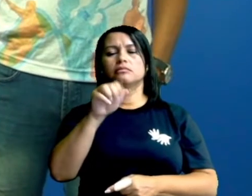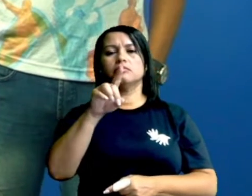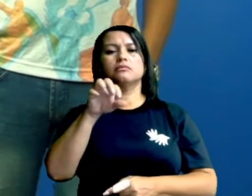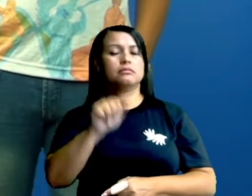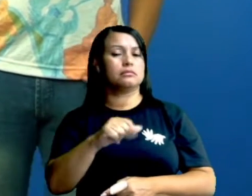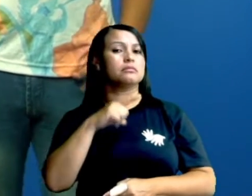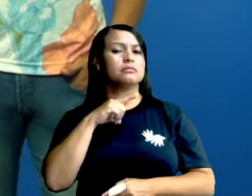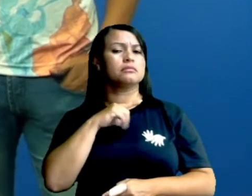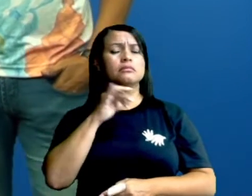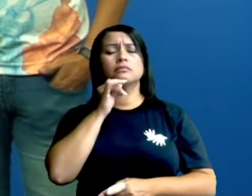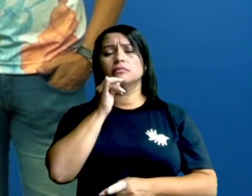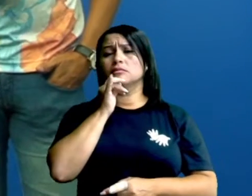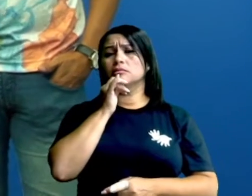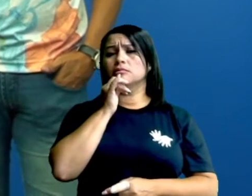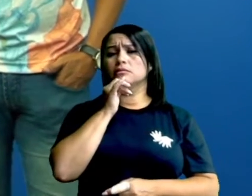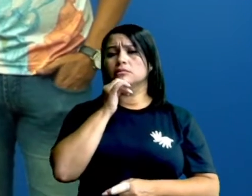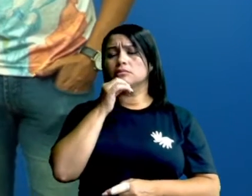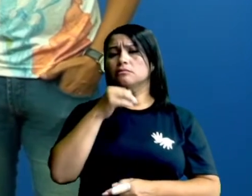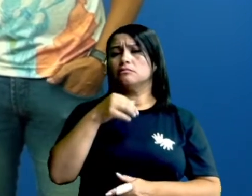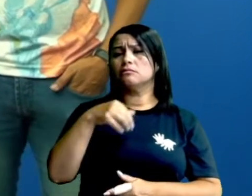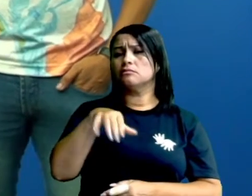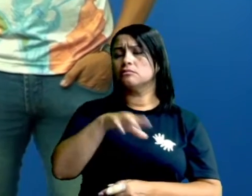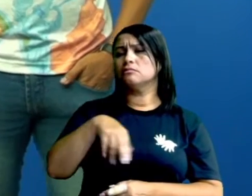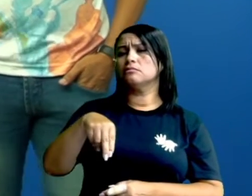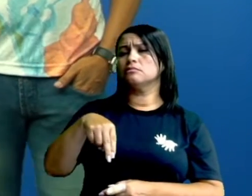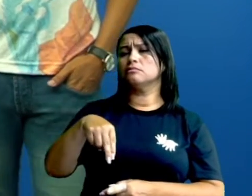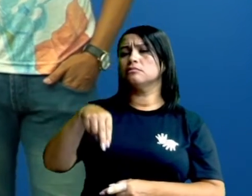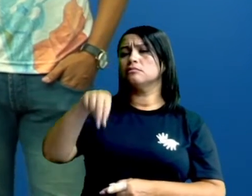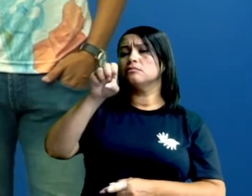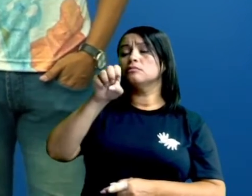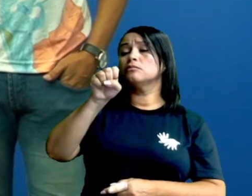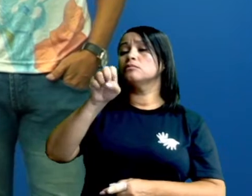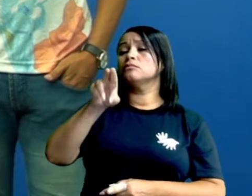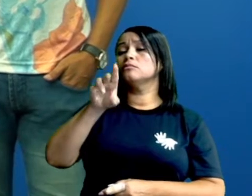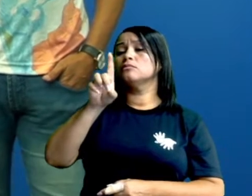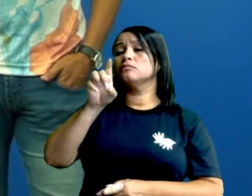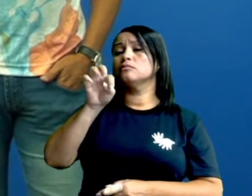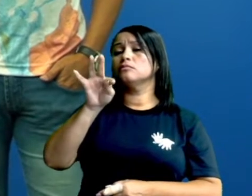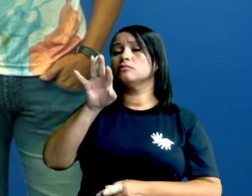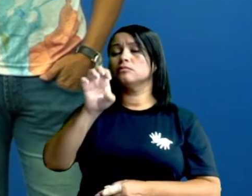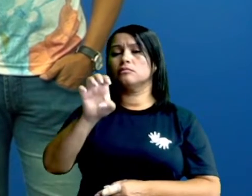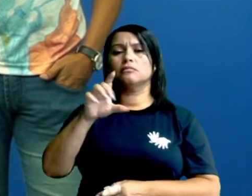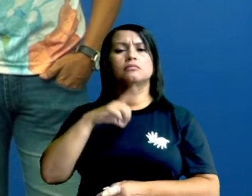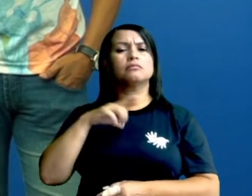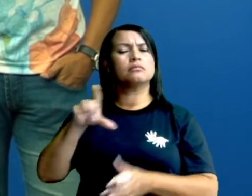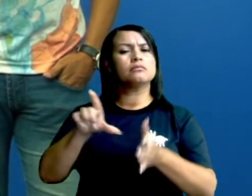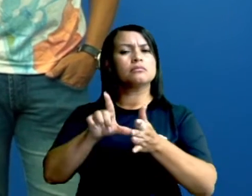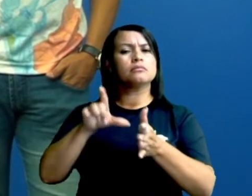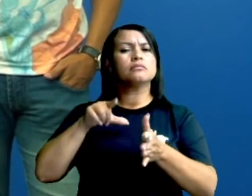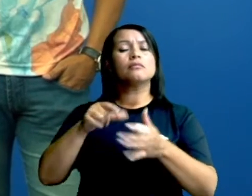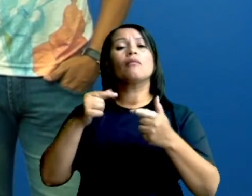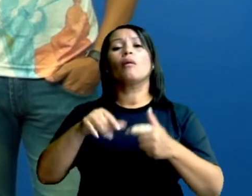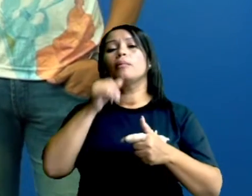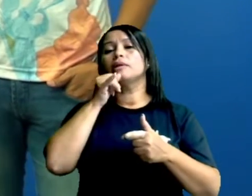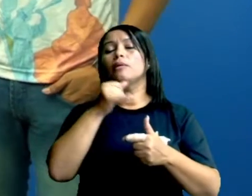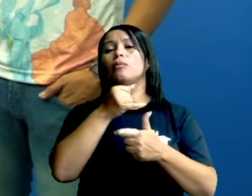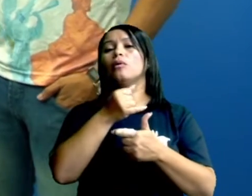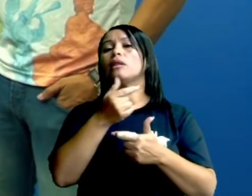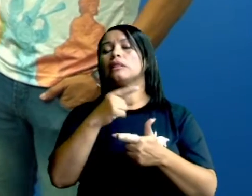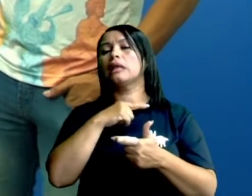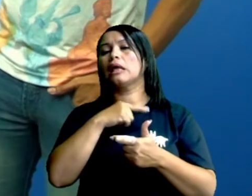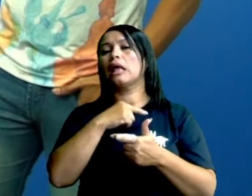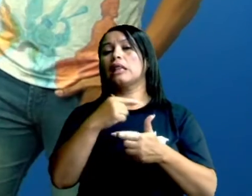da região Sudeste, que são aí mais de 80 milhões de pessoas, né, vive nas áreas urbanas. Então a gente tem um índice de urbanização